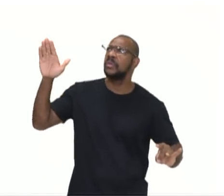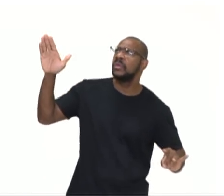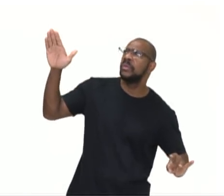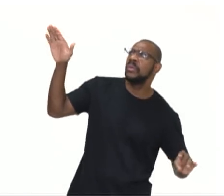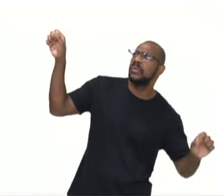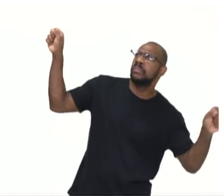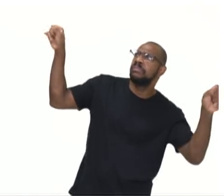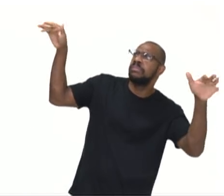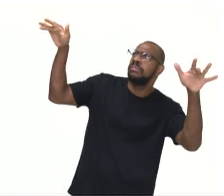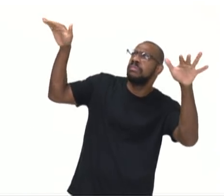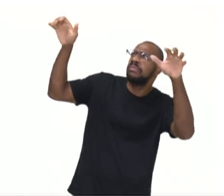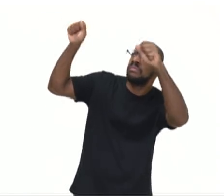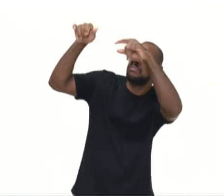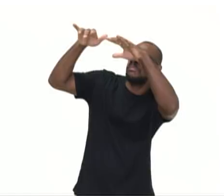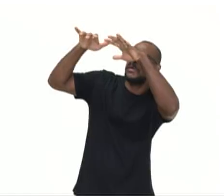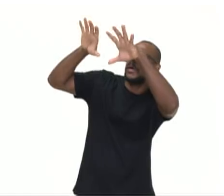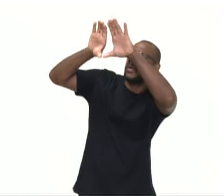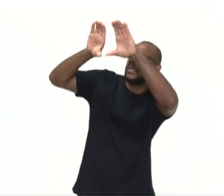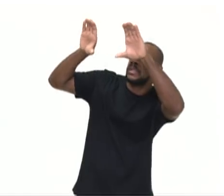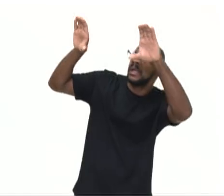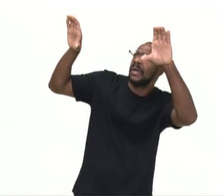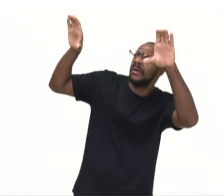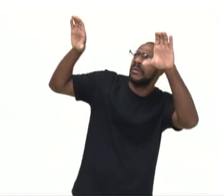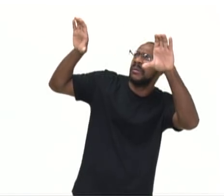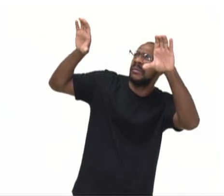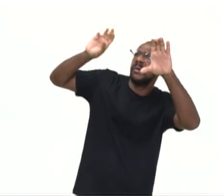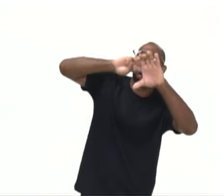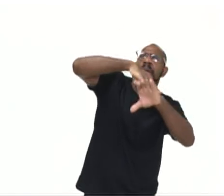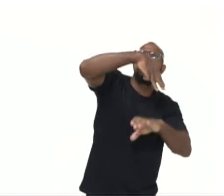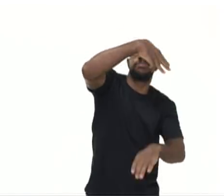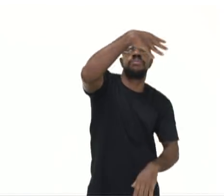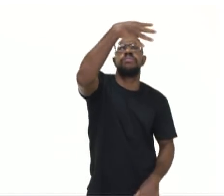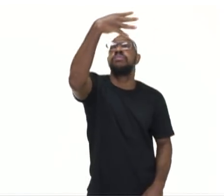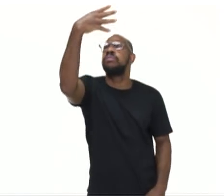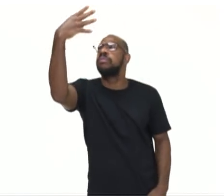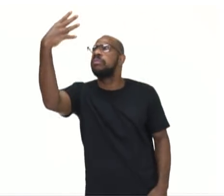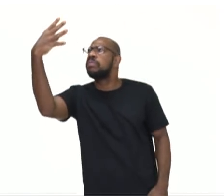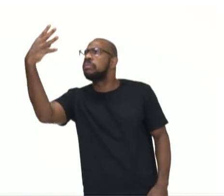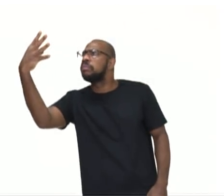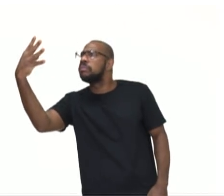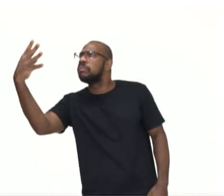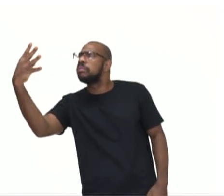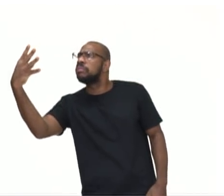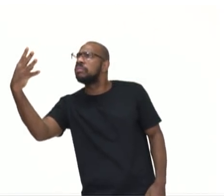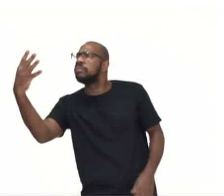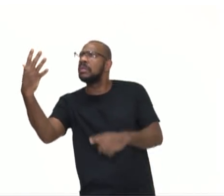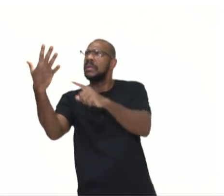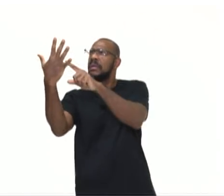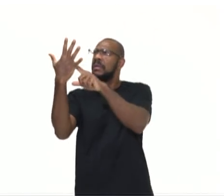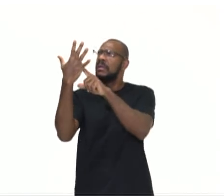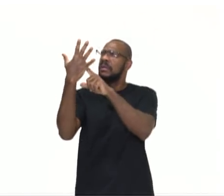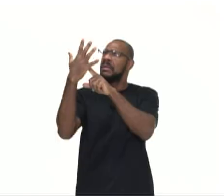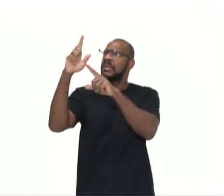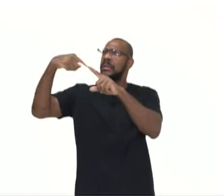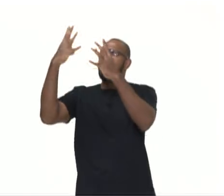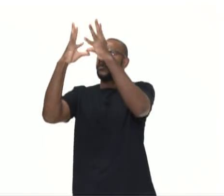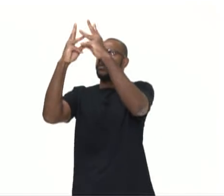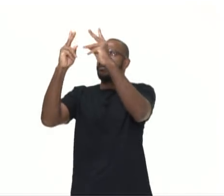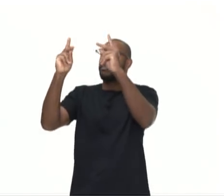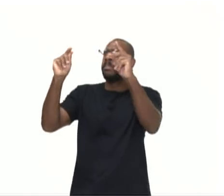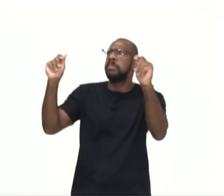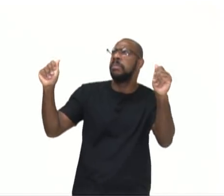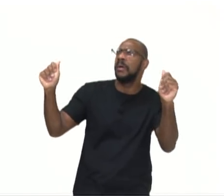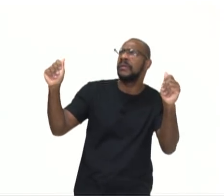de paz, um arco-íris se mostra e se desfaz. Silenciosa a